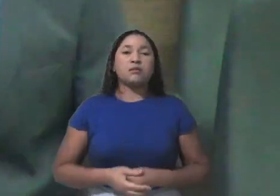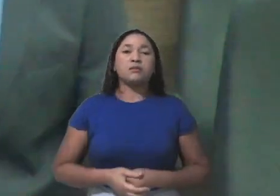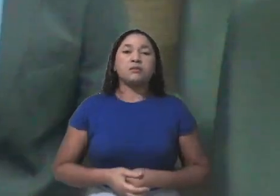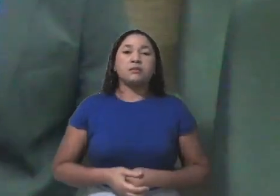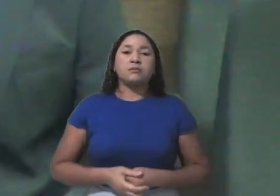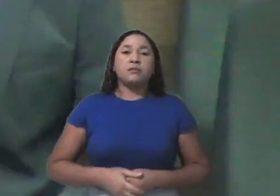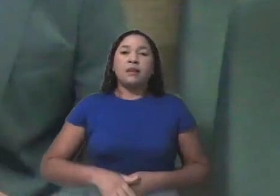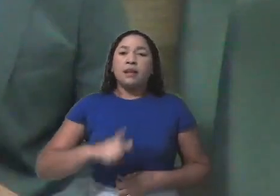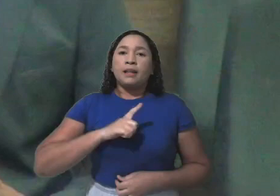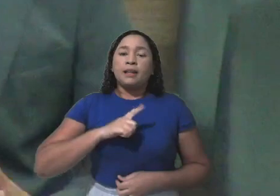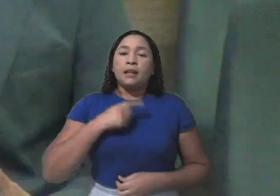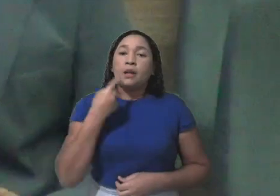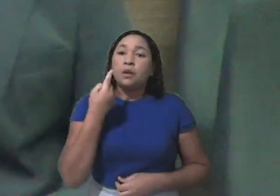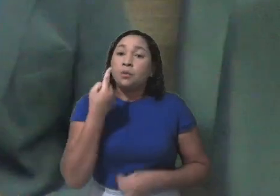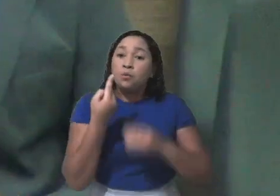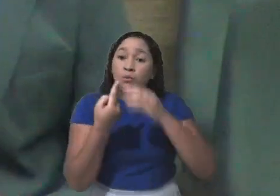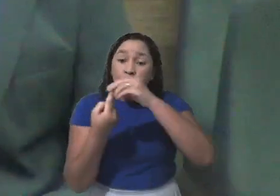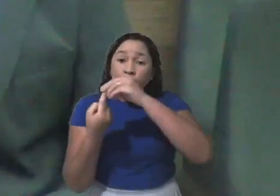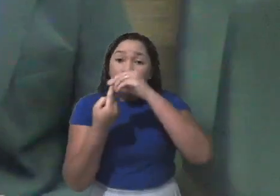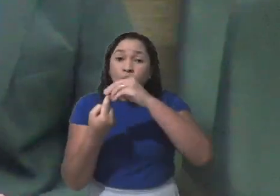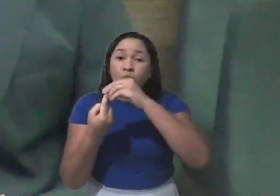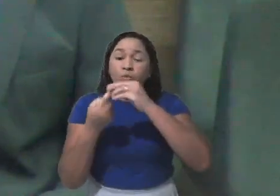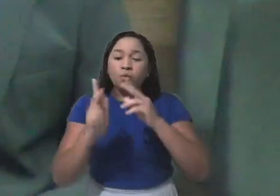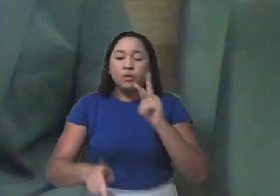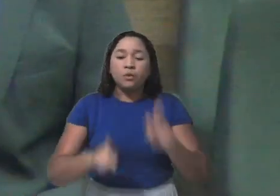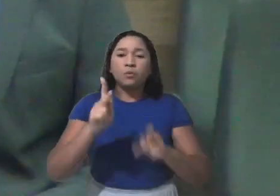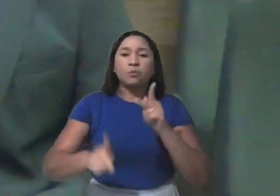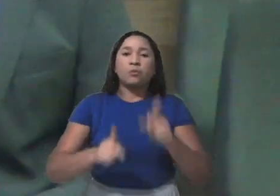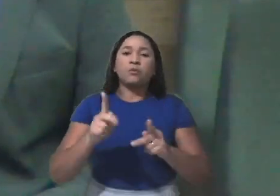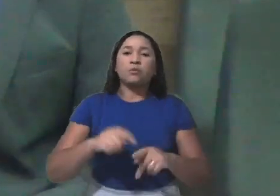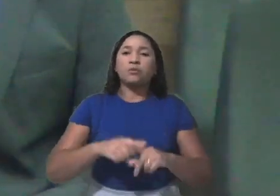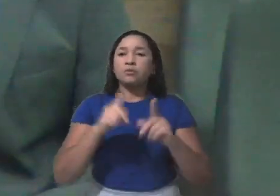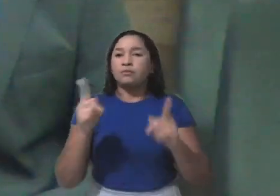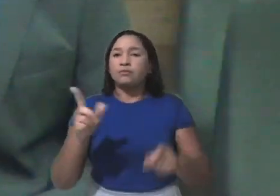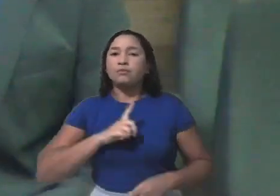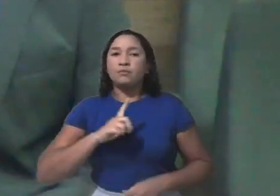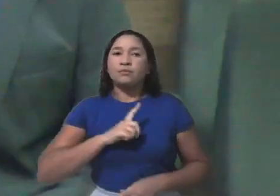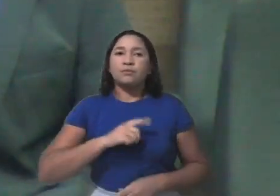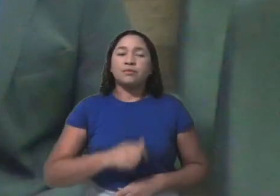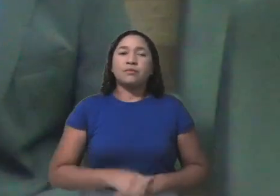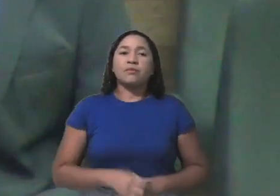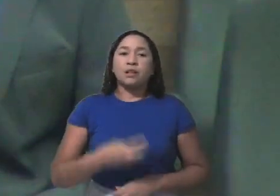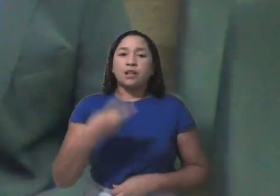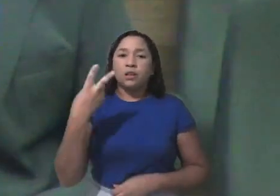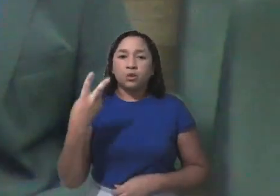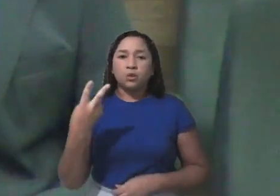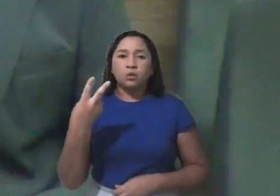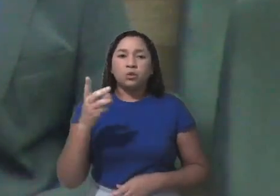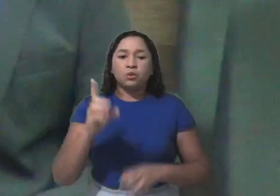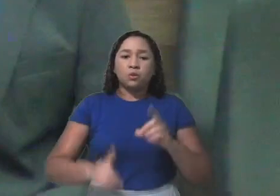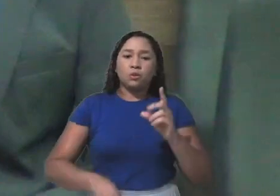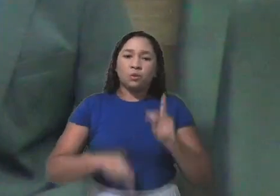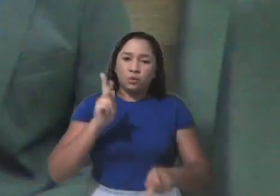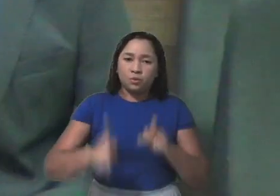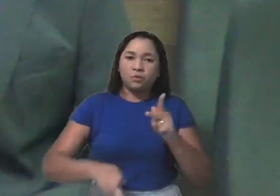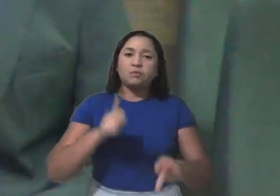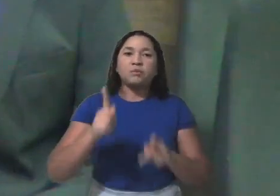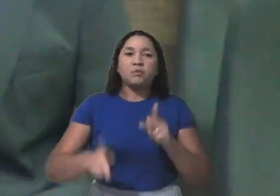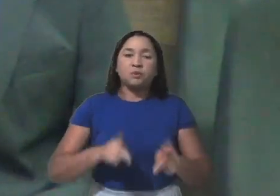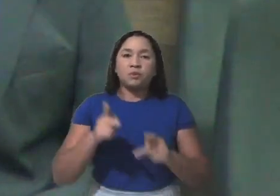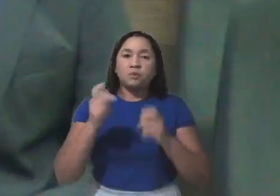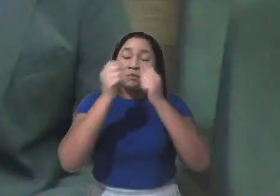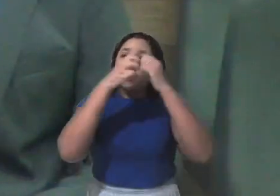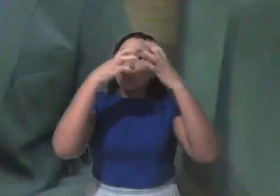povo, mas existem dois povos. Isso fica bem claro em Romanos 11. Talvez tenhamos